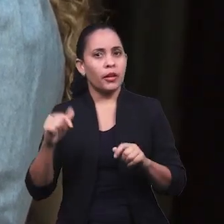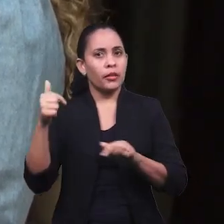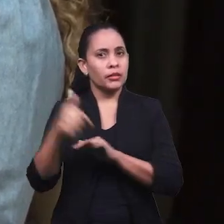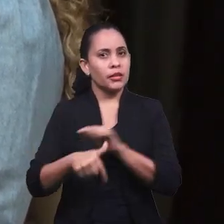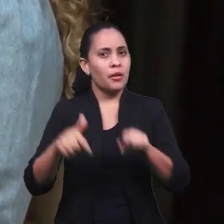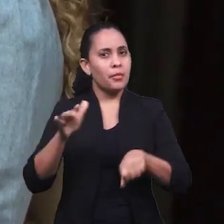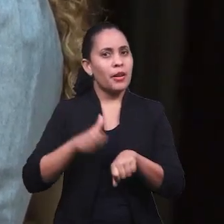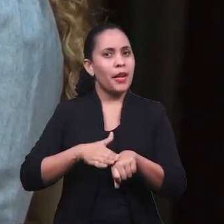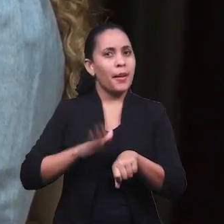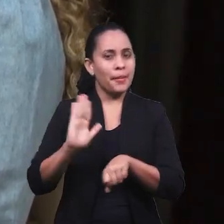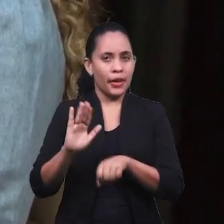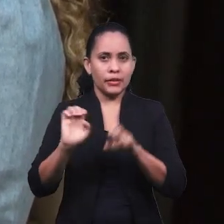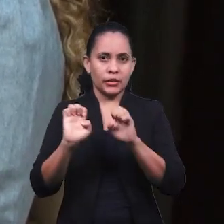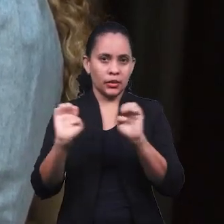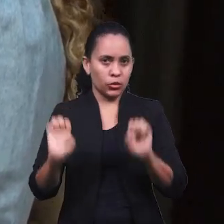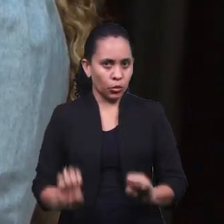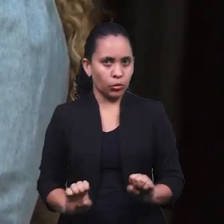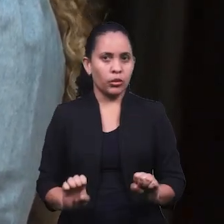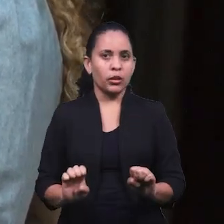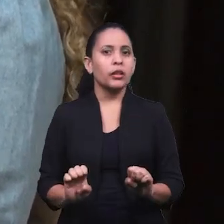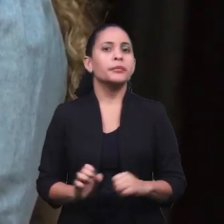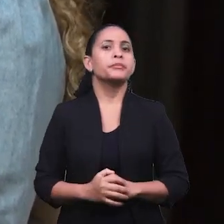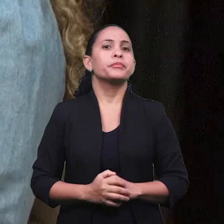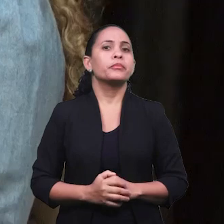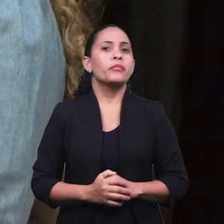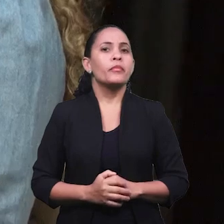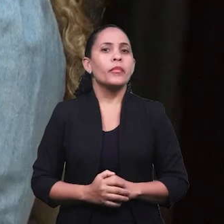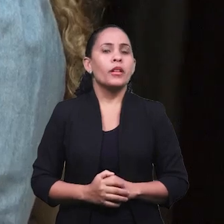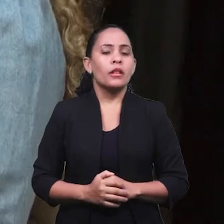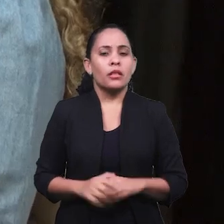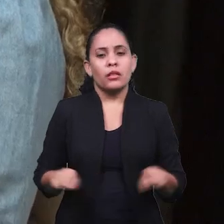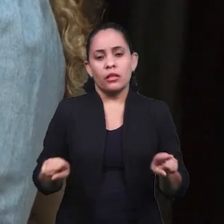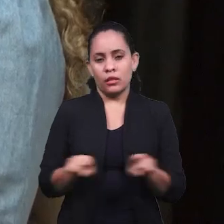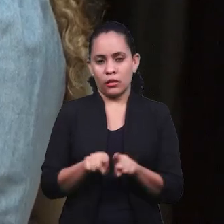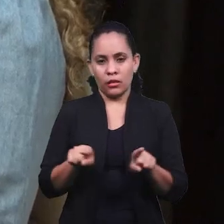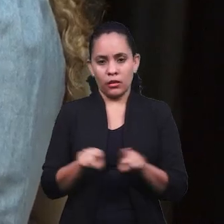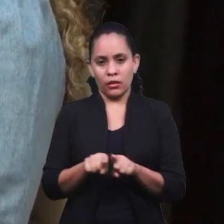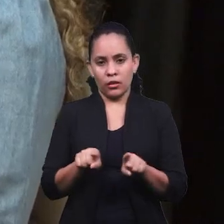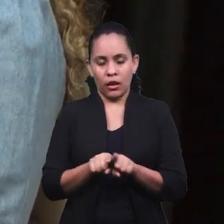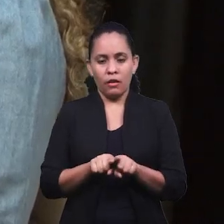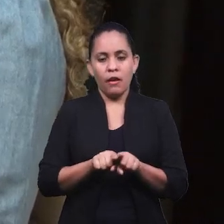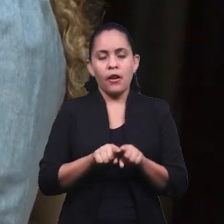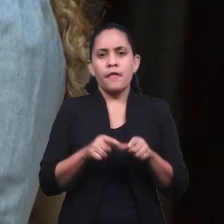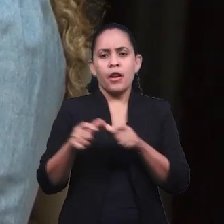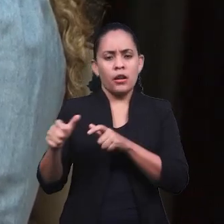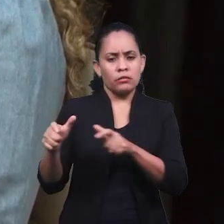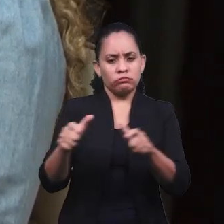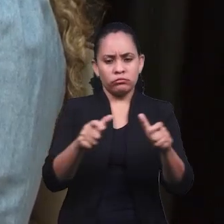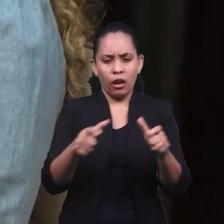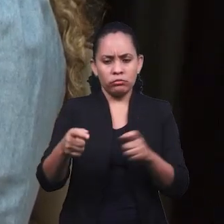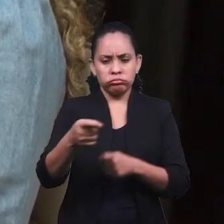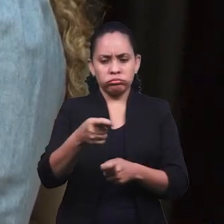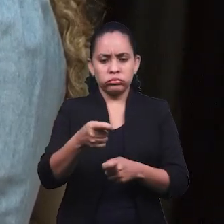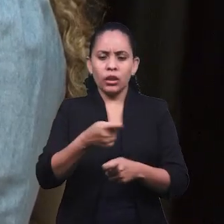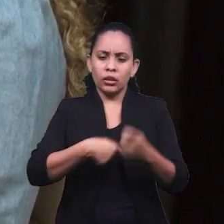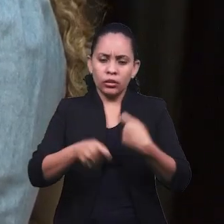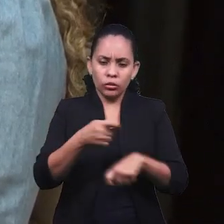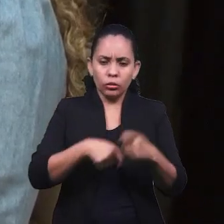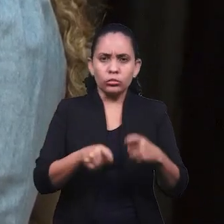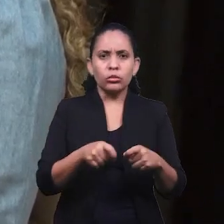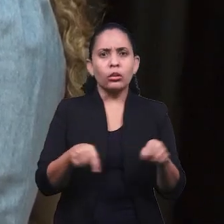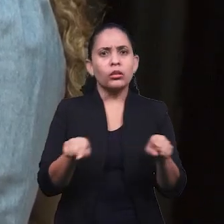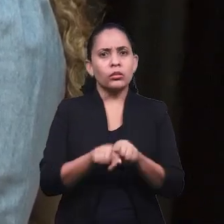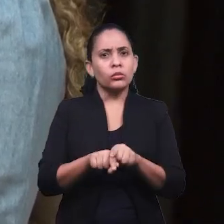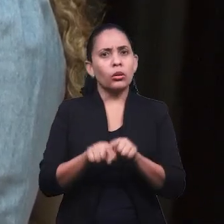tentar prever o que vai acontecer Isso aí. de acordo com os dados que você já tem. Então, é uma área que tem crescido bastante, tanto a área